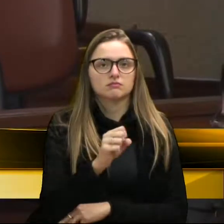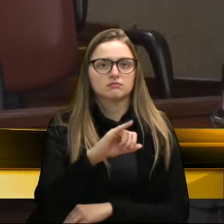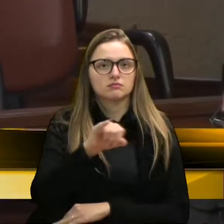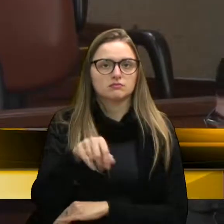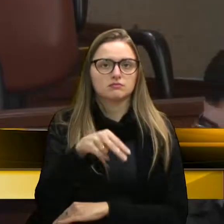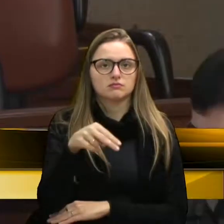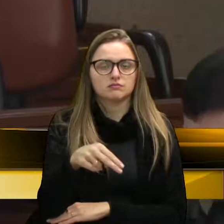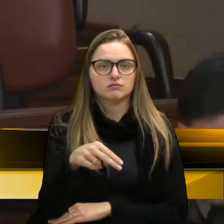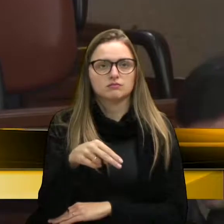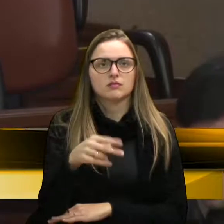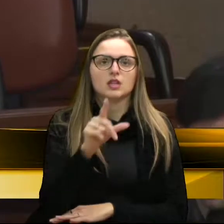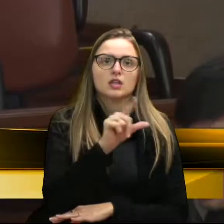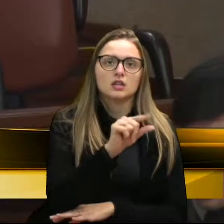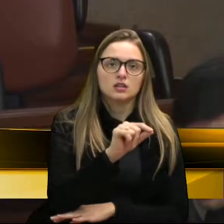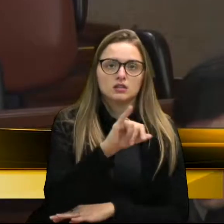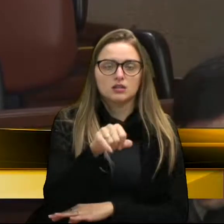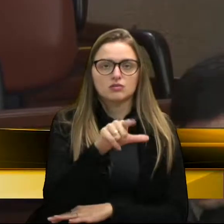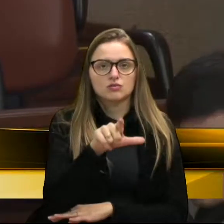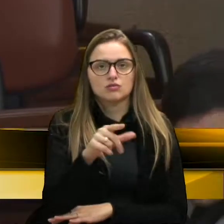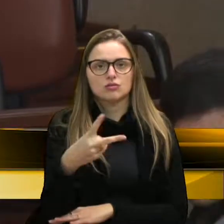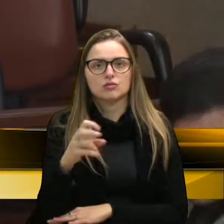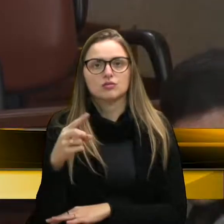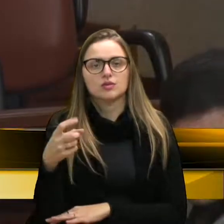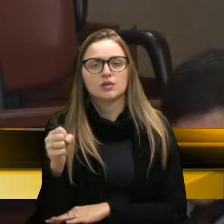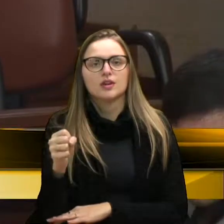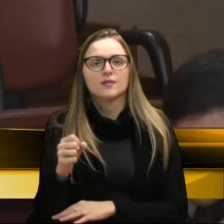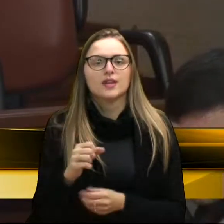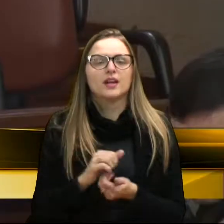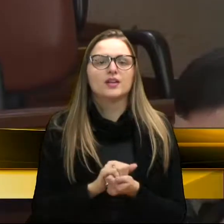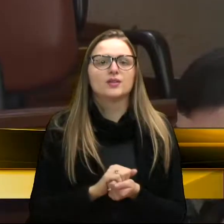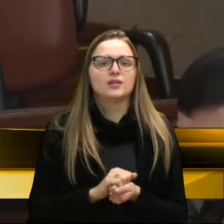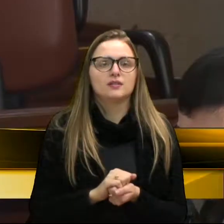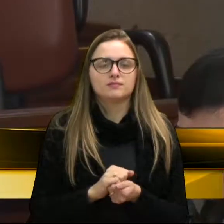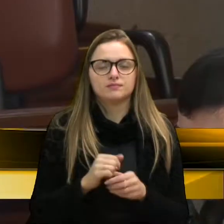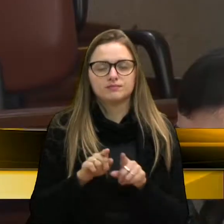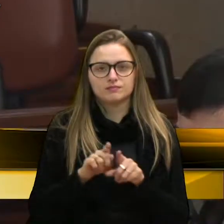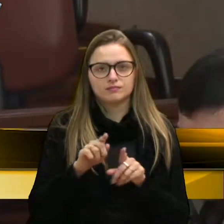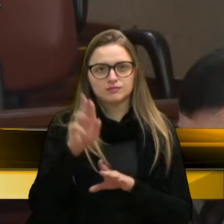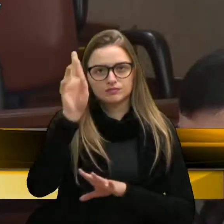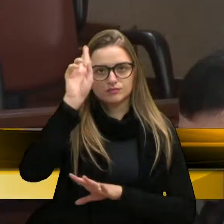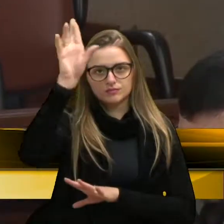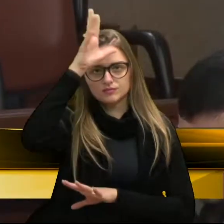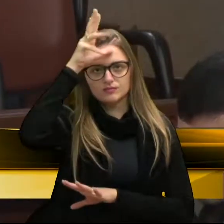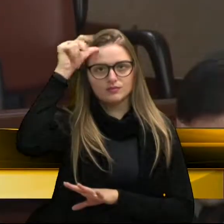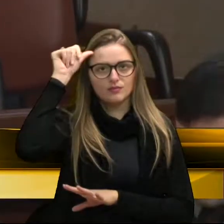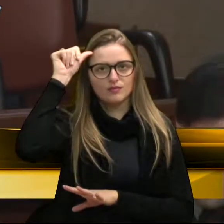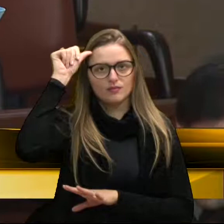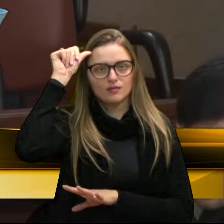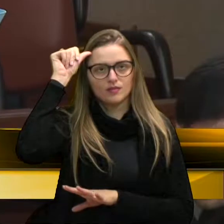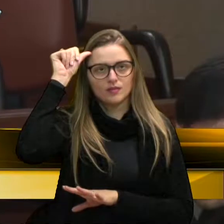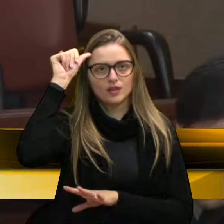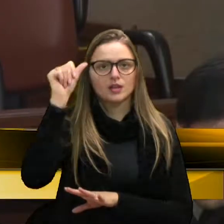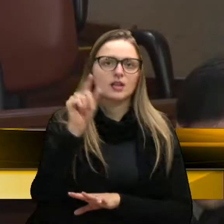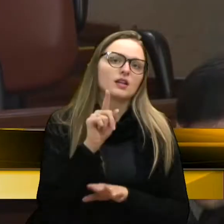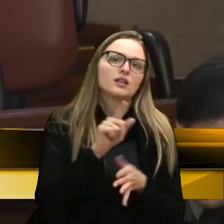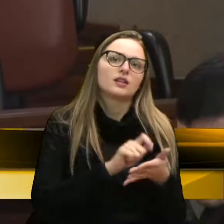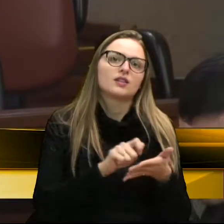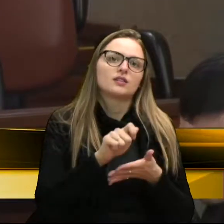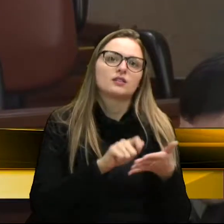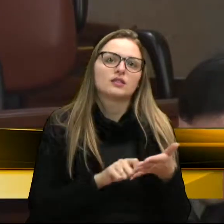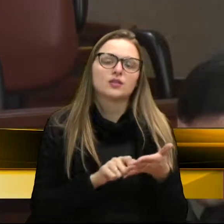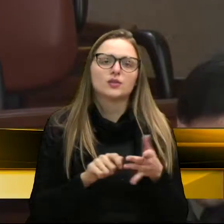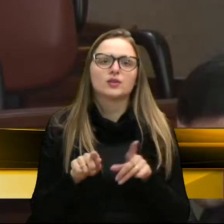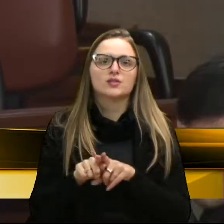e 10 de julho de 2018, respectivamente. O prefeito, em suas razões de veto, destaca